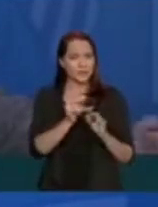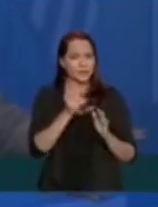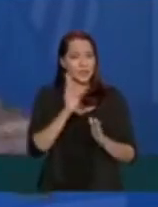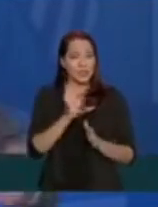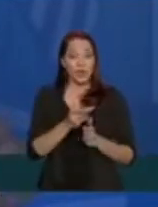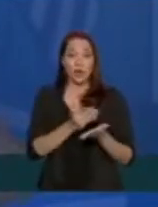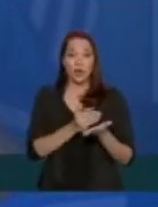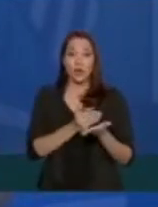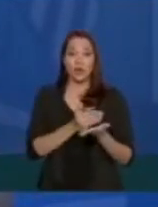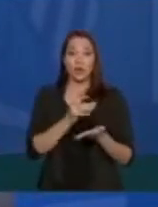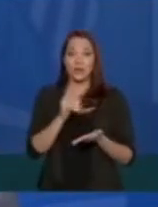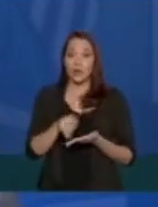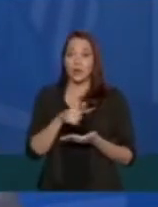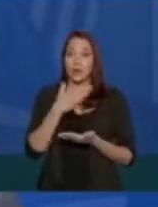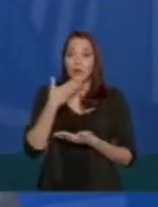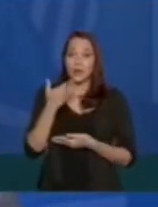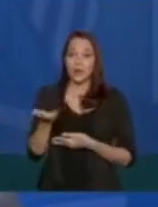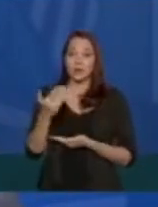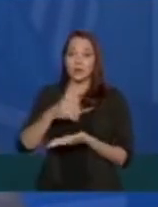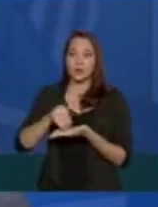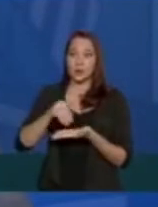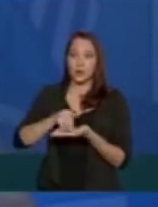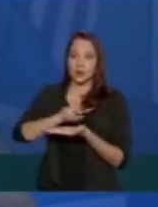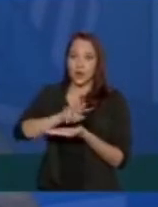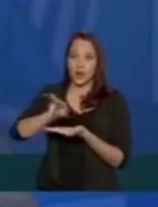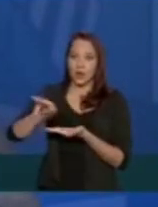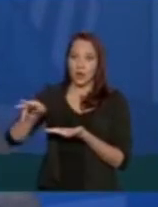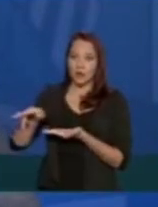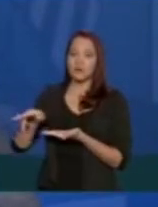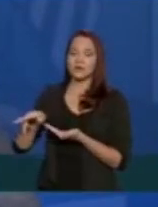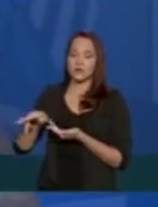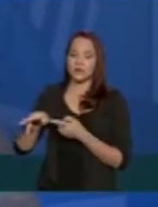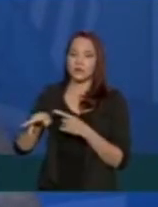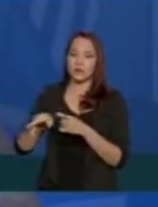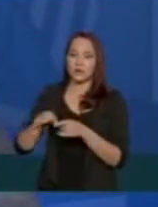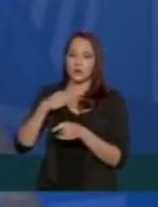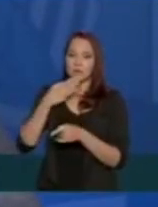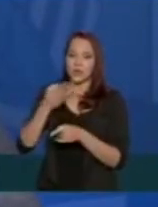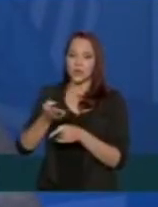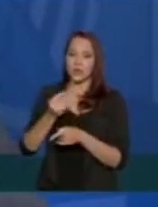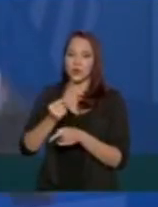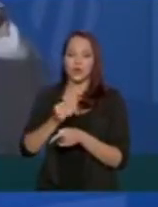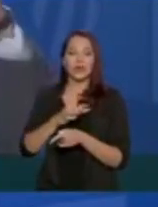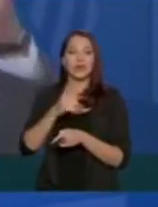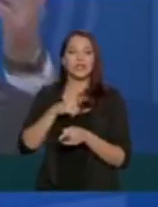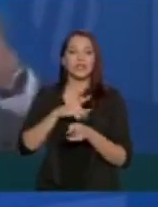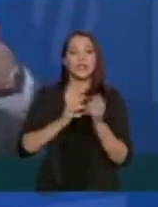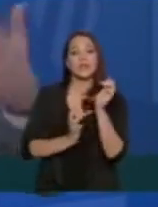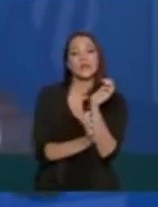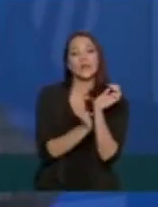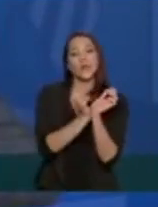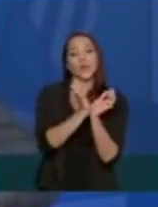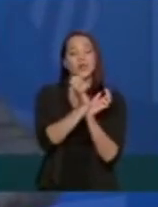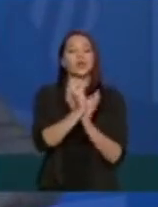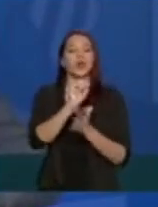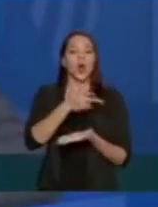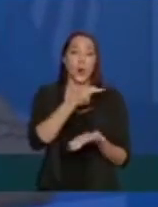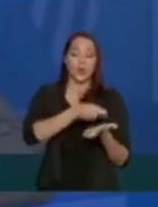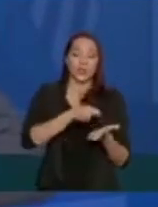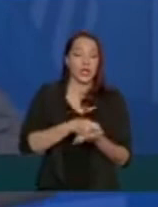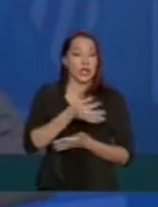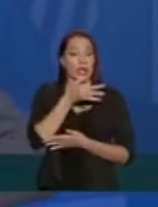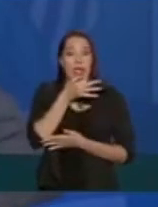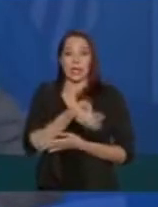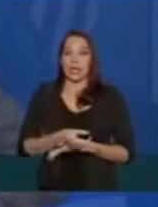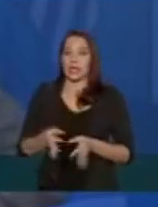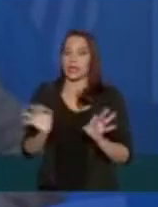a partir inclusive de uma demanda dos secretários, uma burocracia, e aqui não é uma crítica,